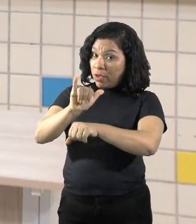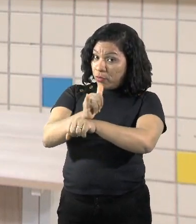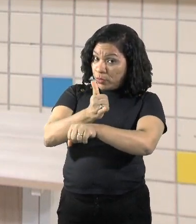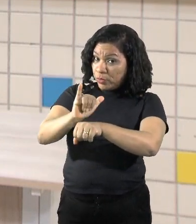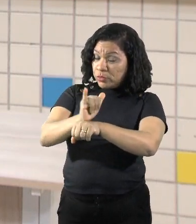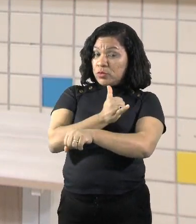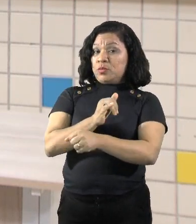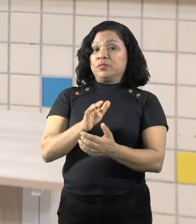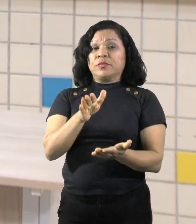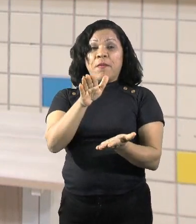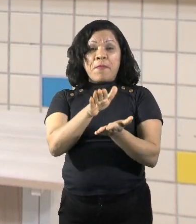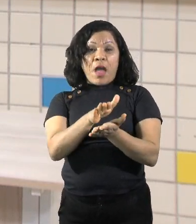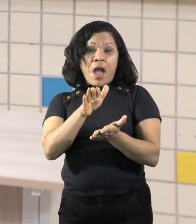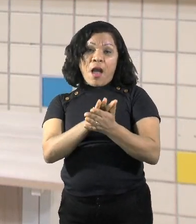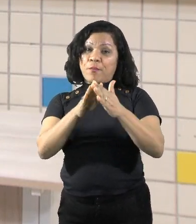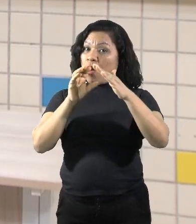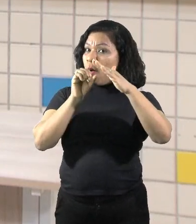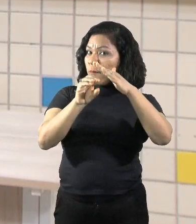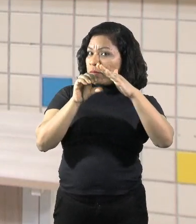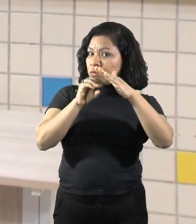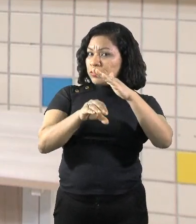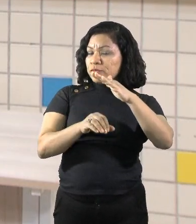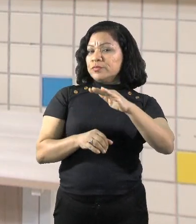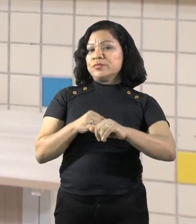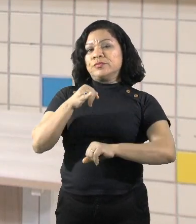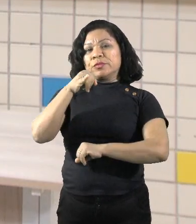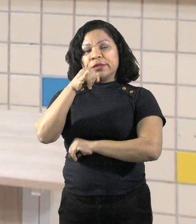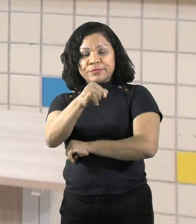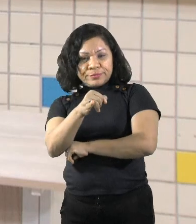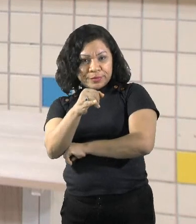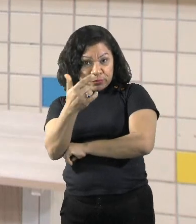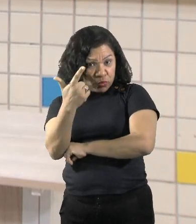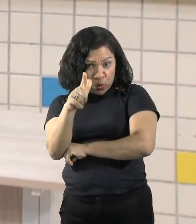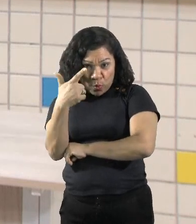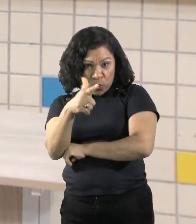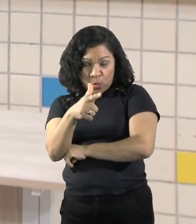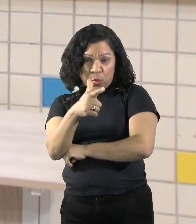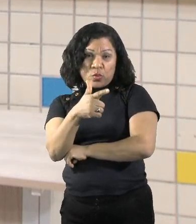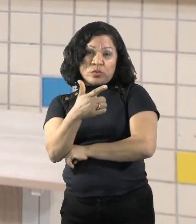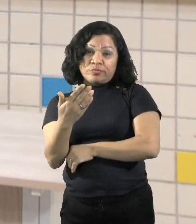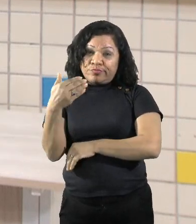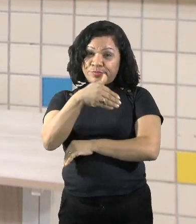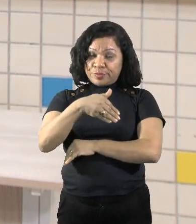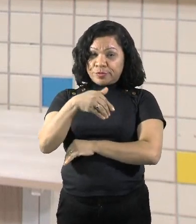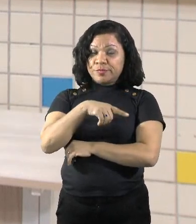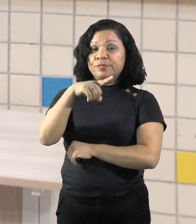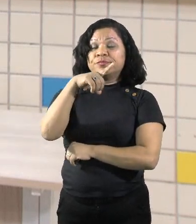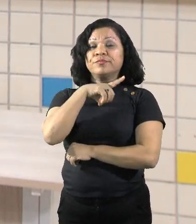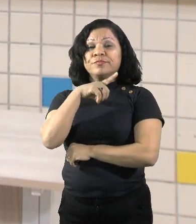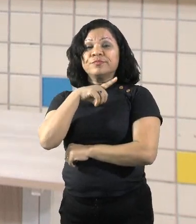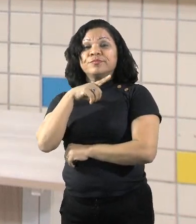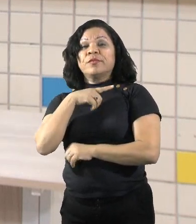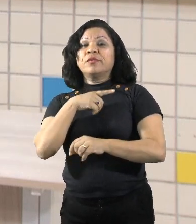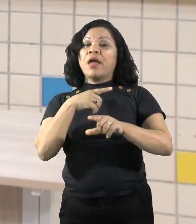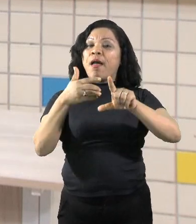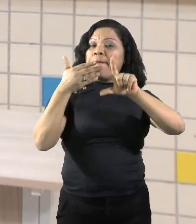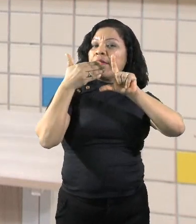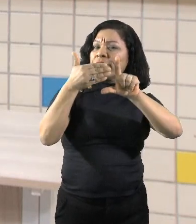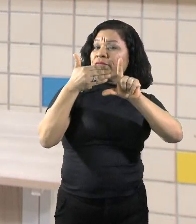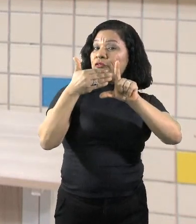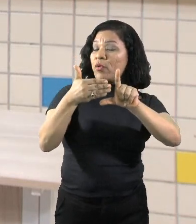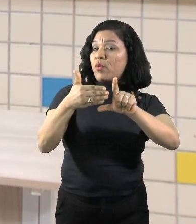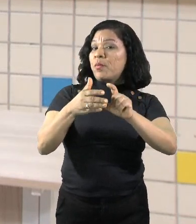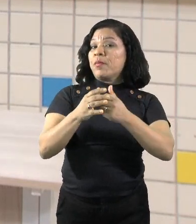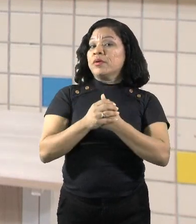Home School. Não conseguiu acessar o canal do YouTube? Você tem a plataforma. Só que na plataforma você vai